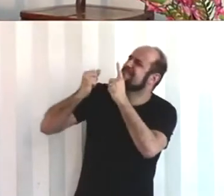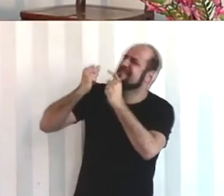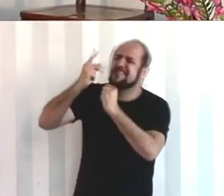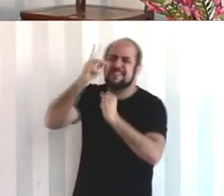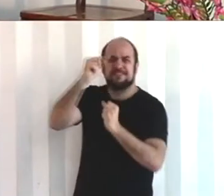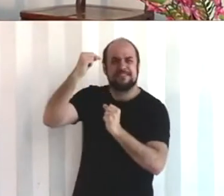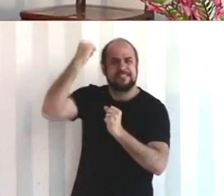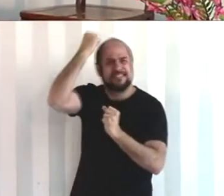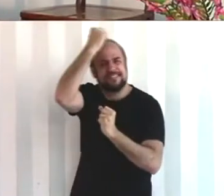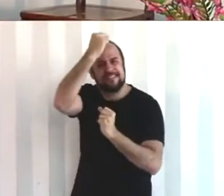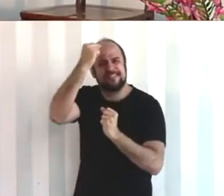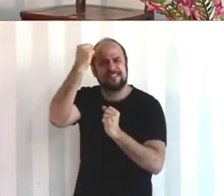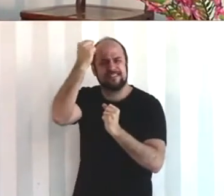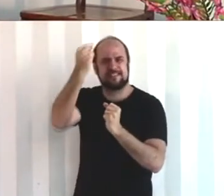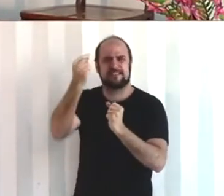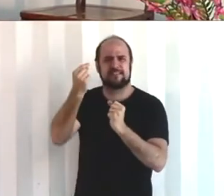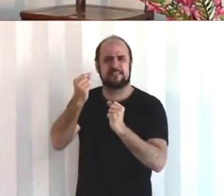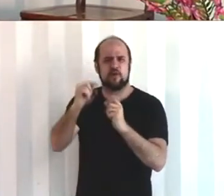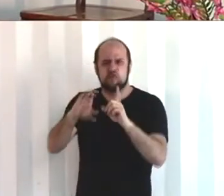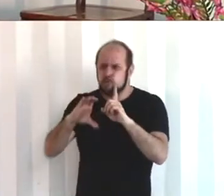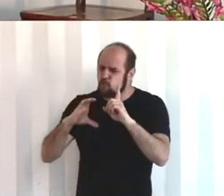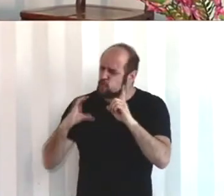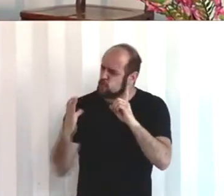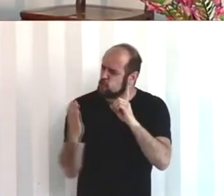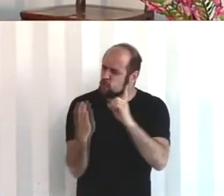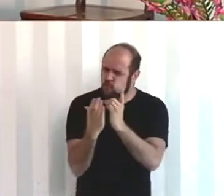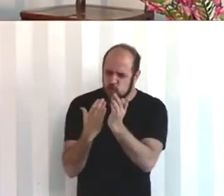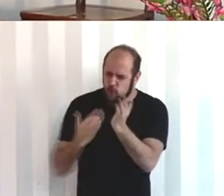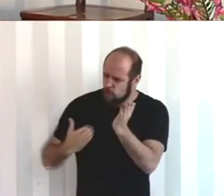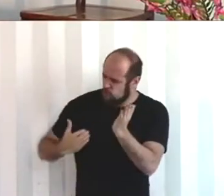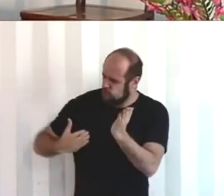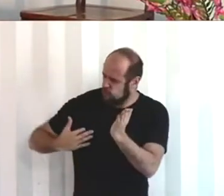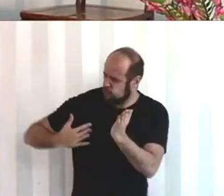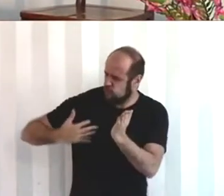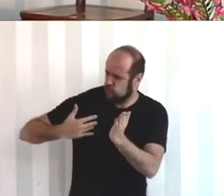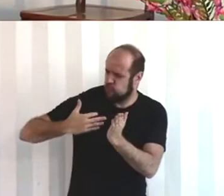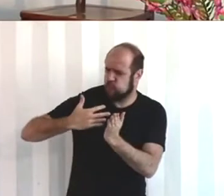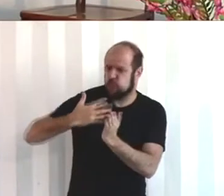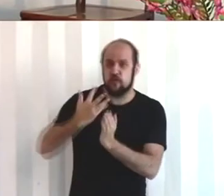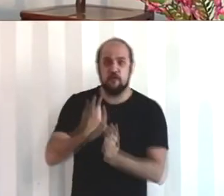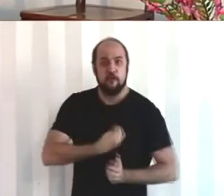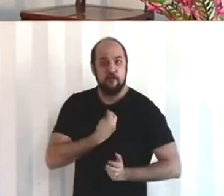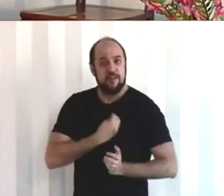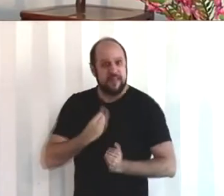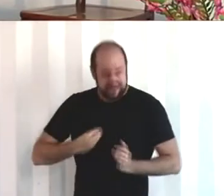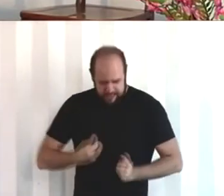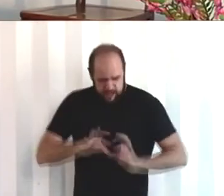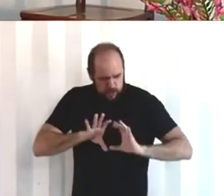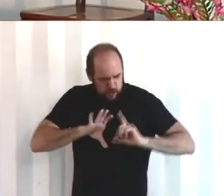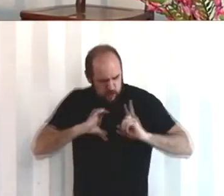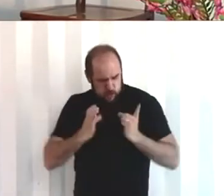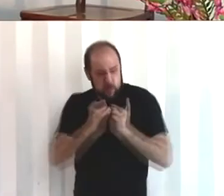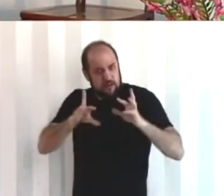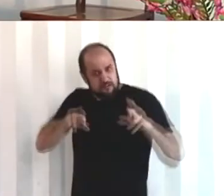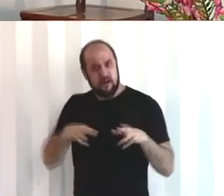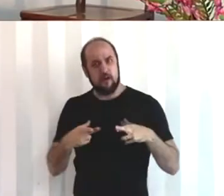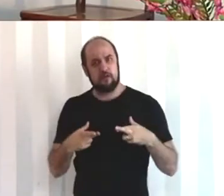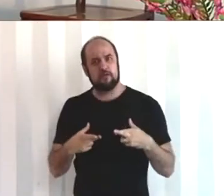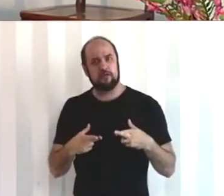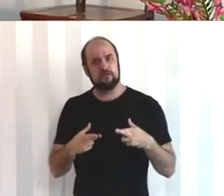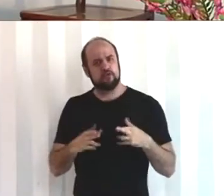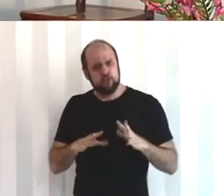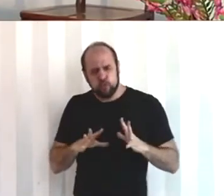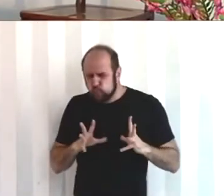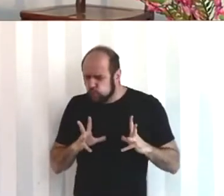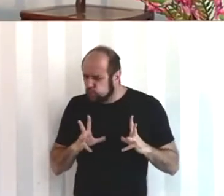fazer todo culto, do início ao fim. Aliás, vida é culto, culto é vida, é glória somente a Ti,